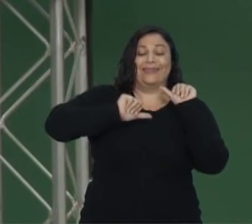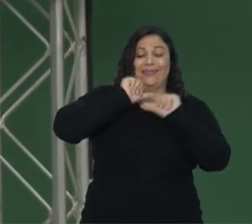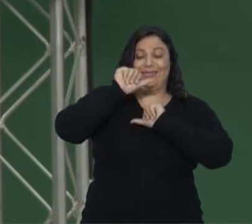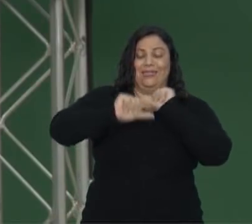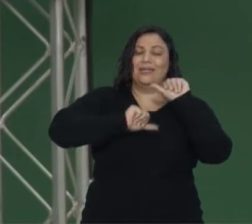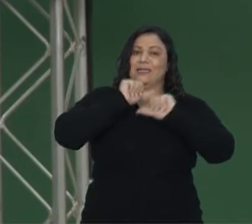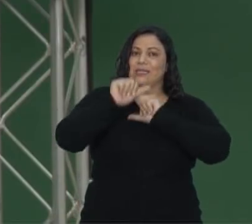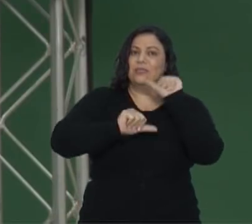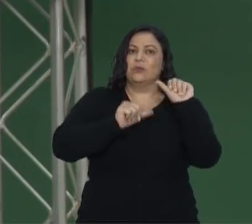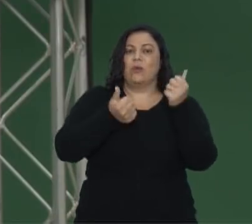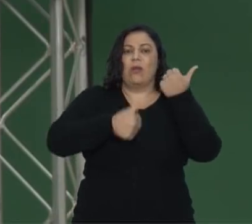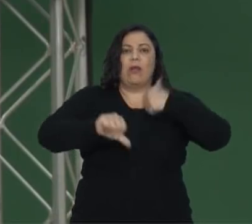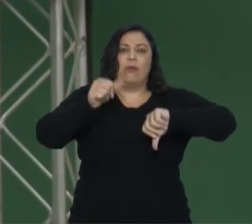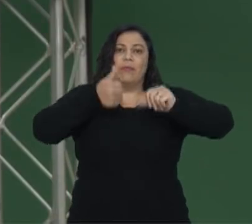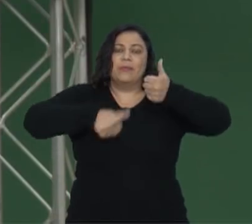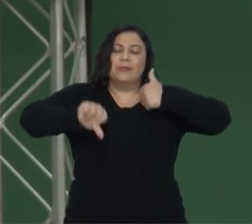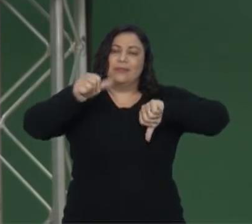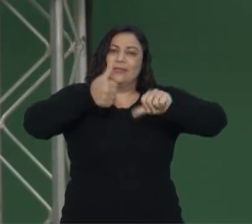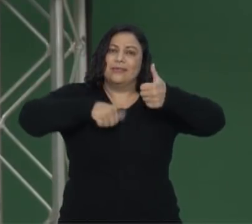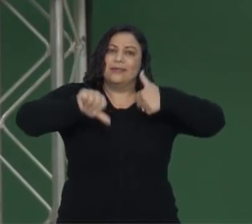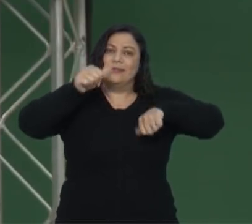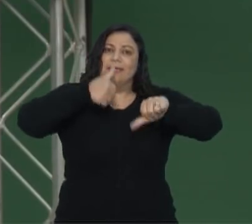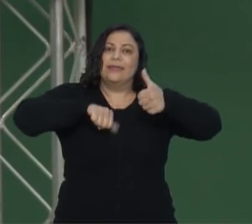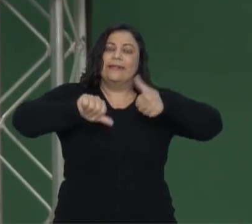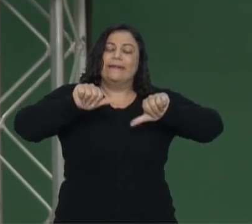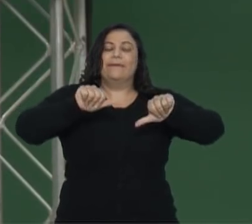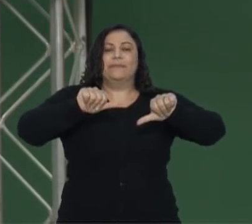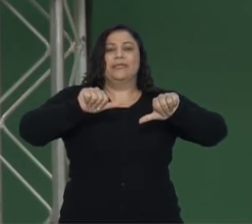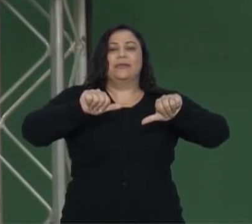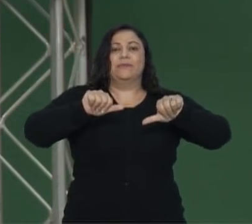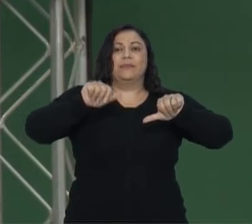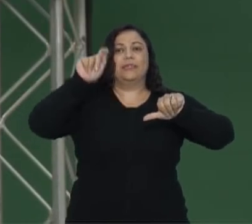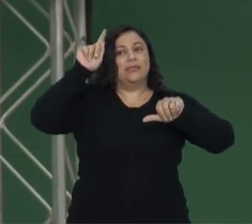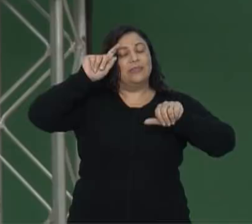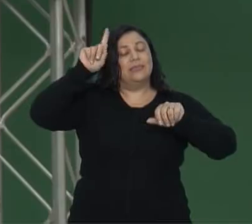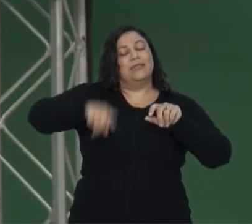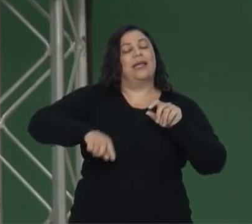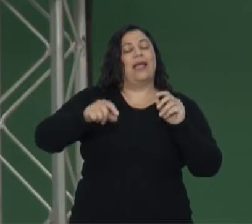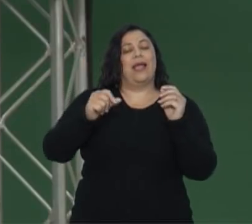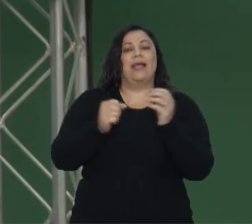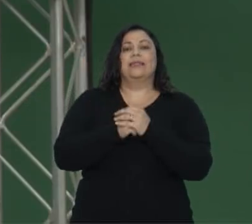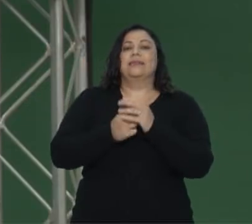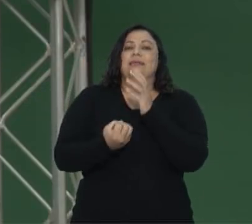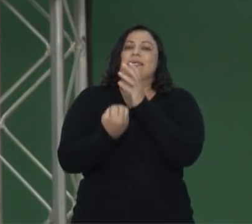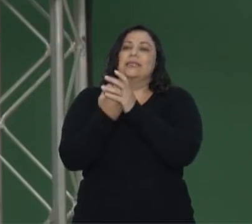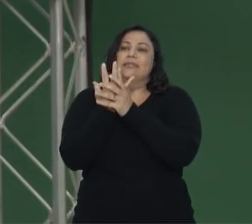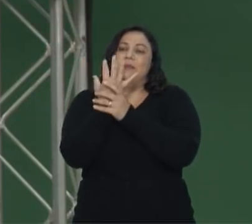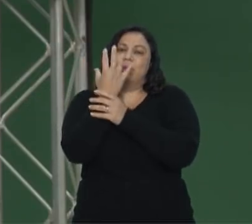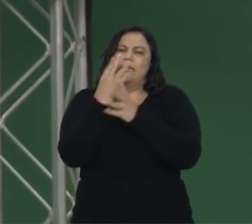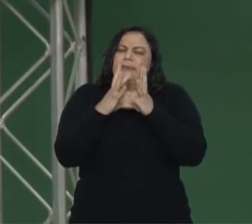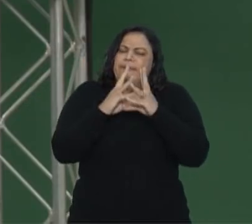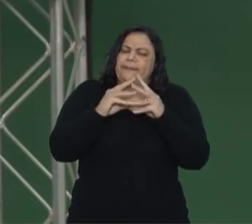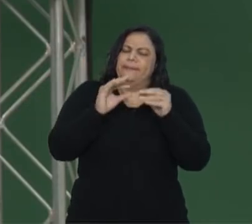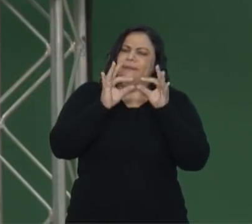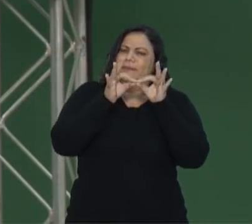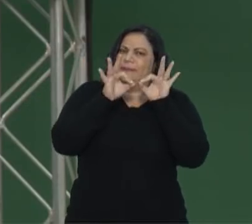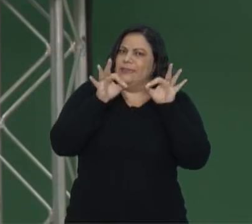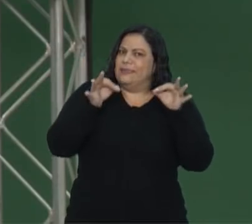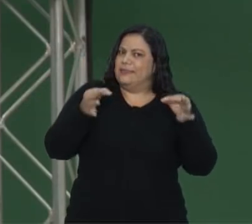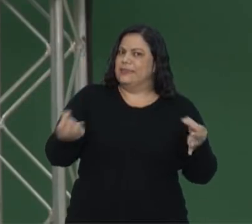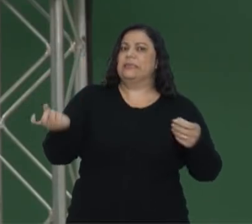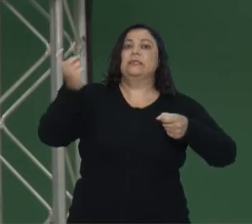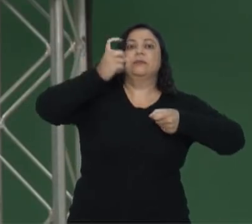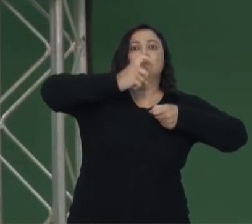transformam quimicamente essas partes das plantas em algo mais simples, inorgânico, minerais, volta